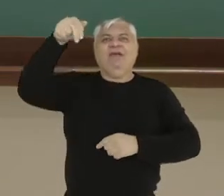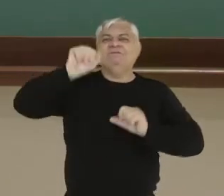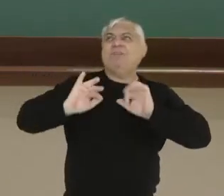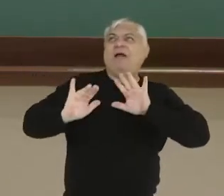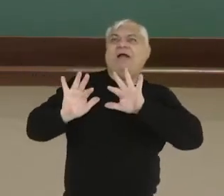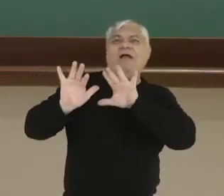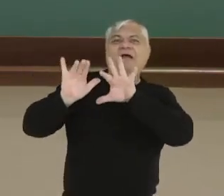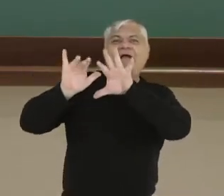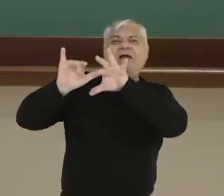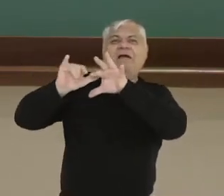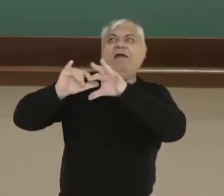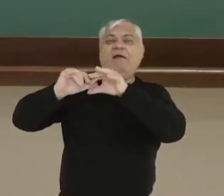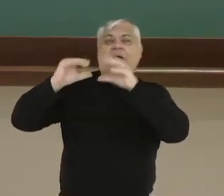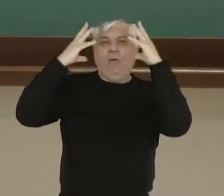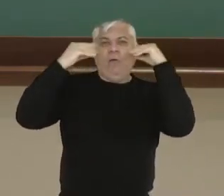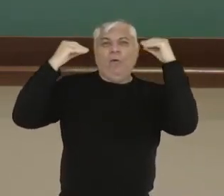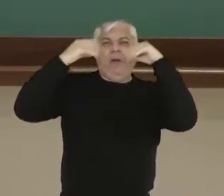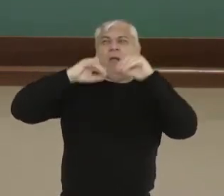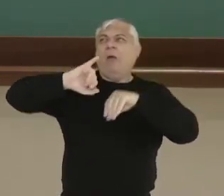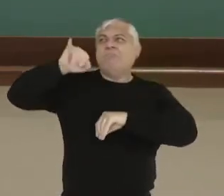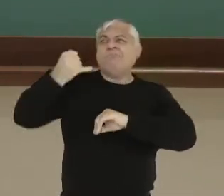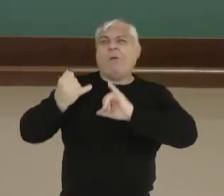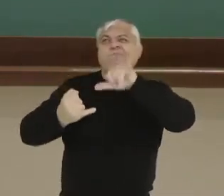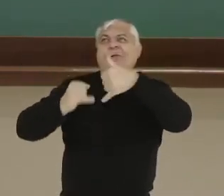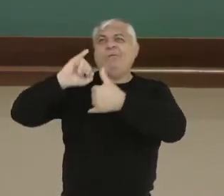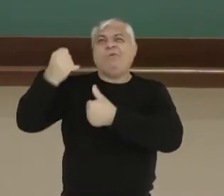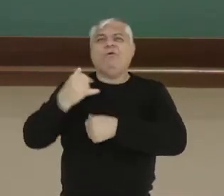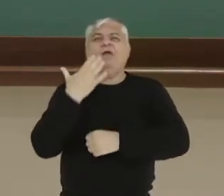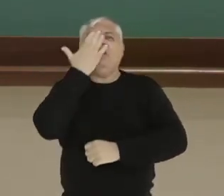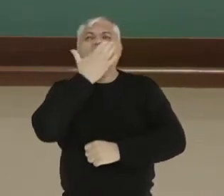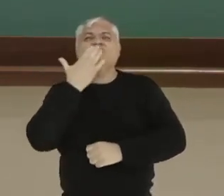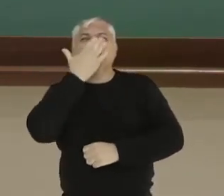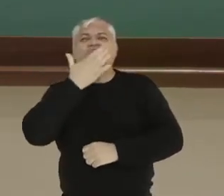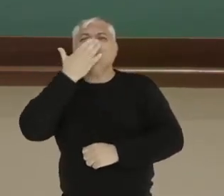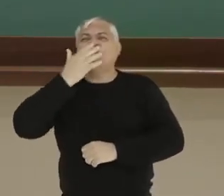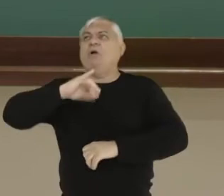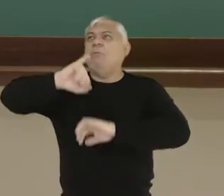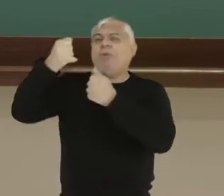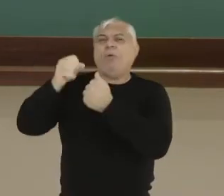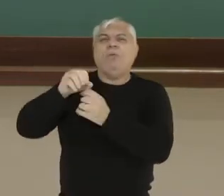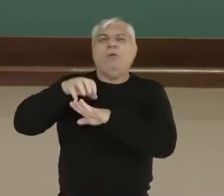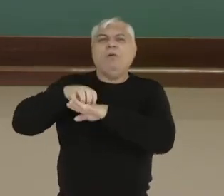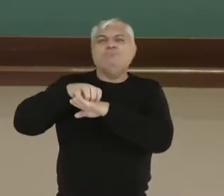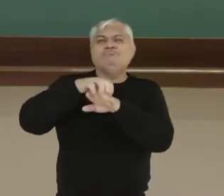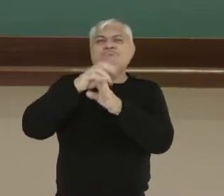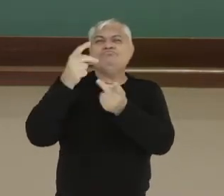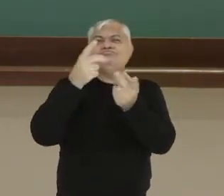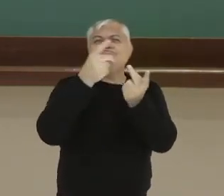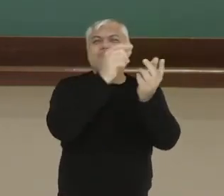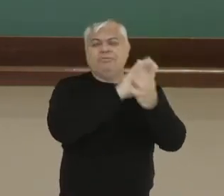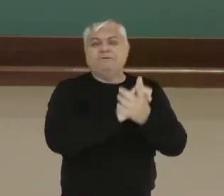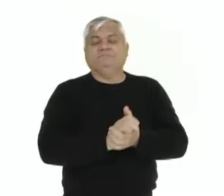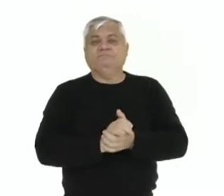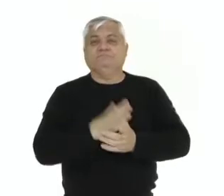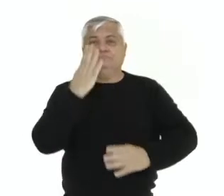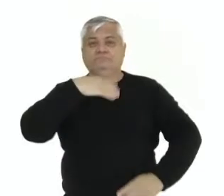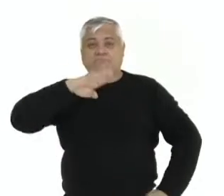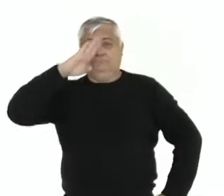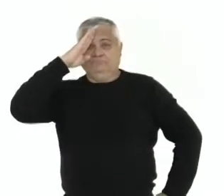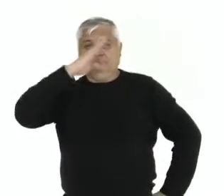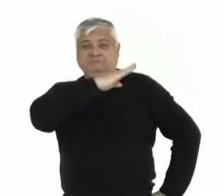e exploravam o comércio açucareiro, a produção e o comércio da cana-de-açúcar. Então, a Batalha